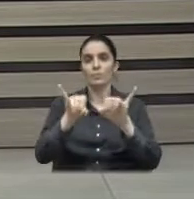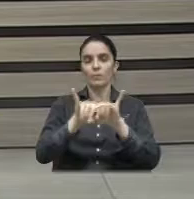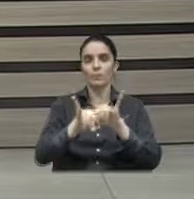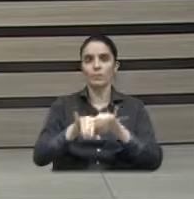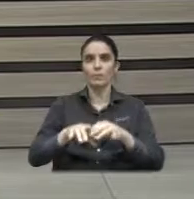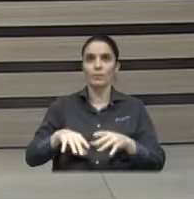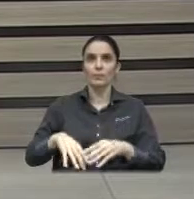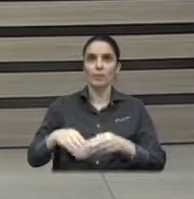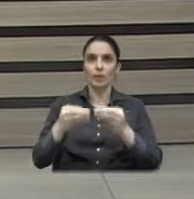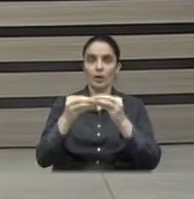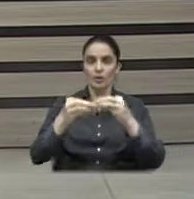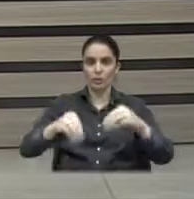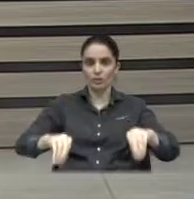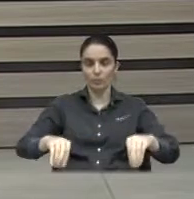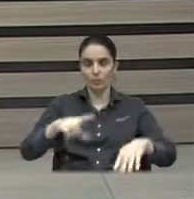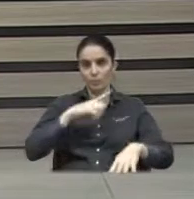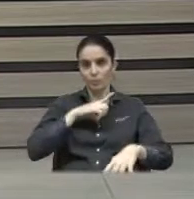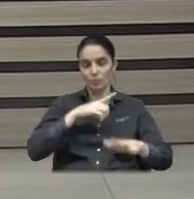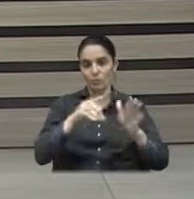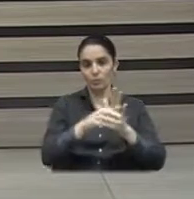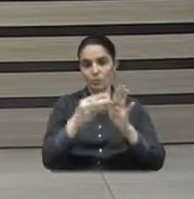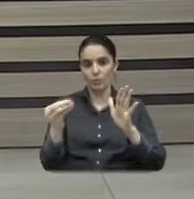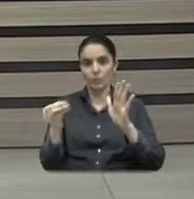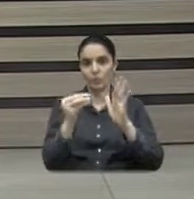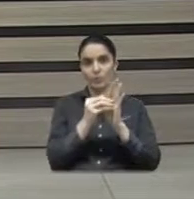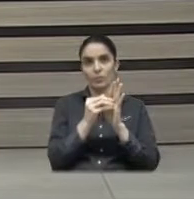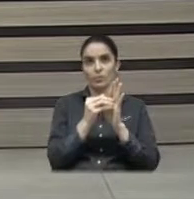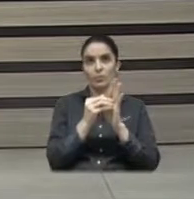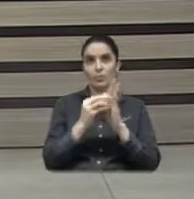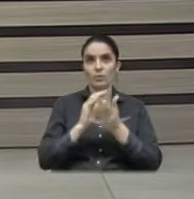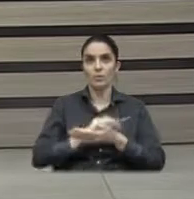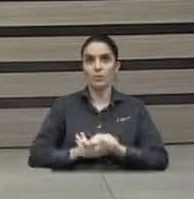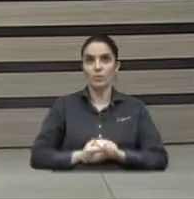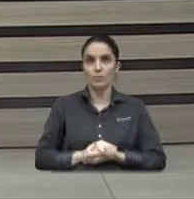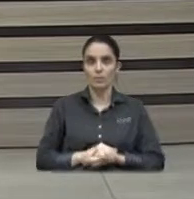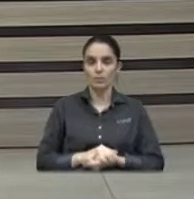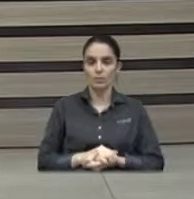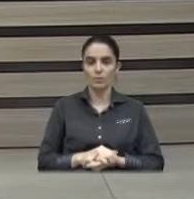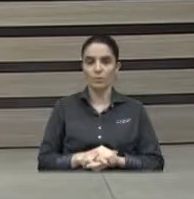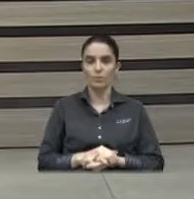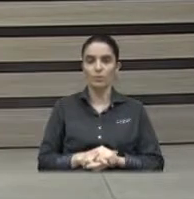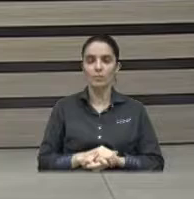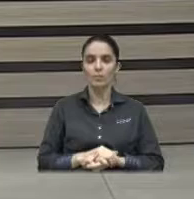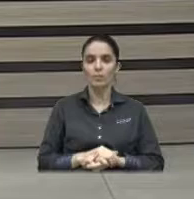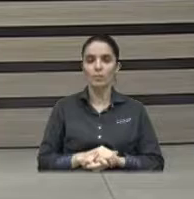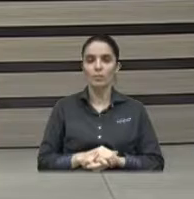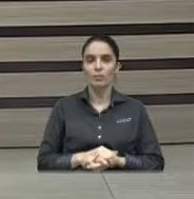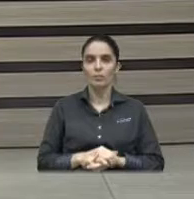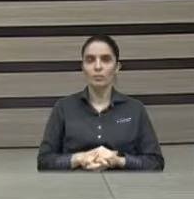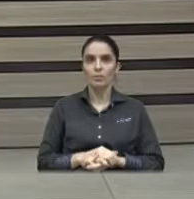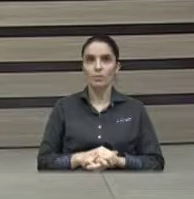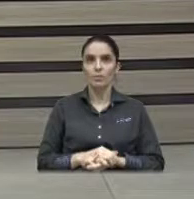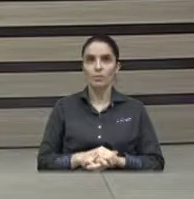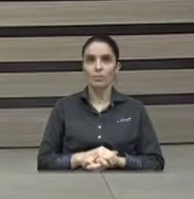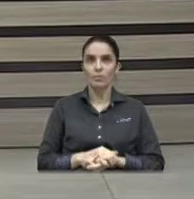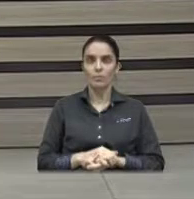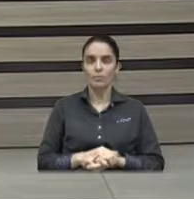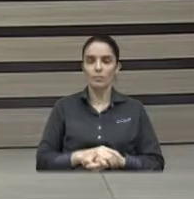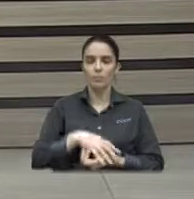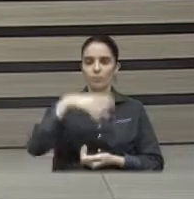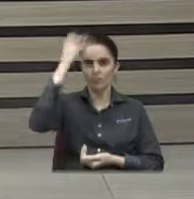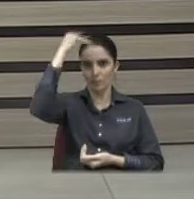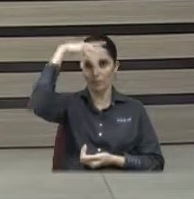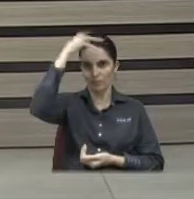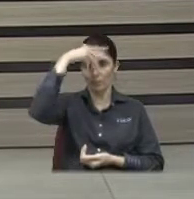está prejudicado pela apresentação de emendas. Questão de ordem, senhor presidente. Questão de ordem da vereadora Érica Tanque.